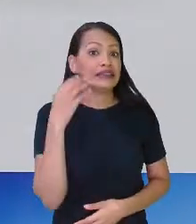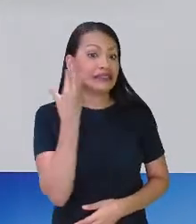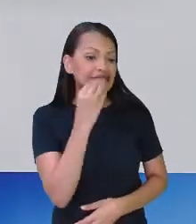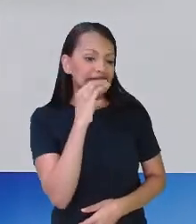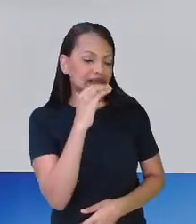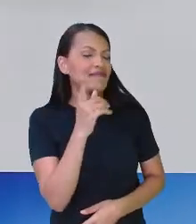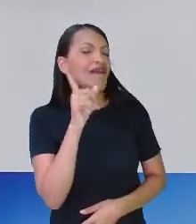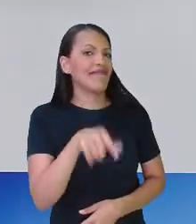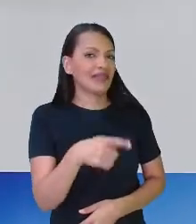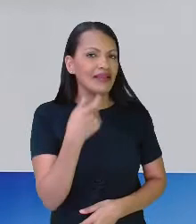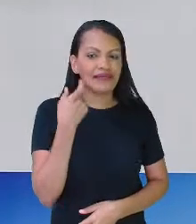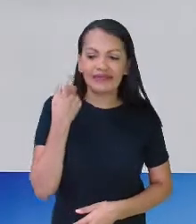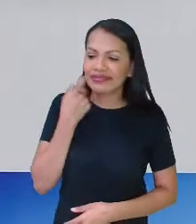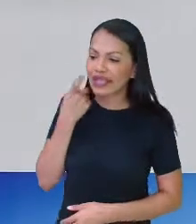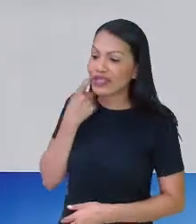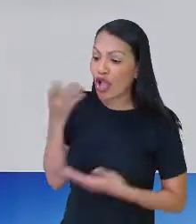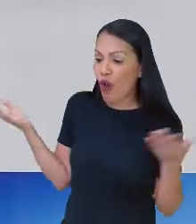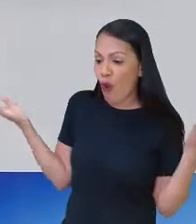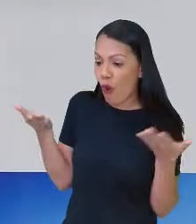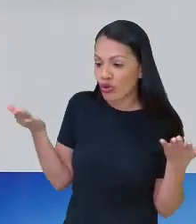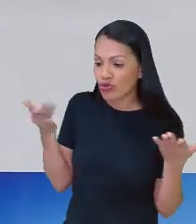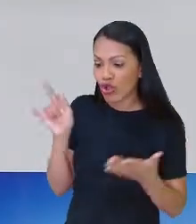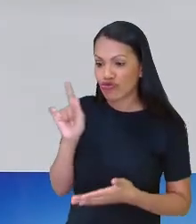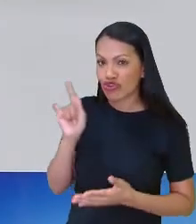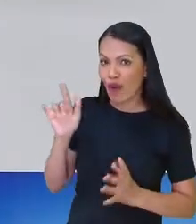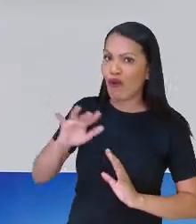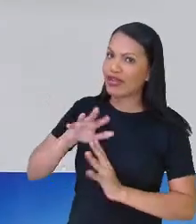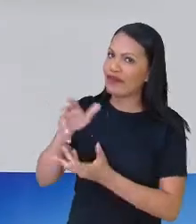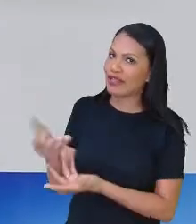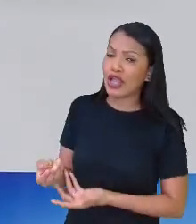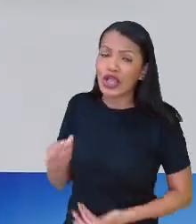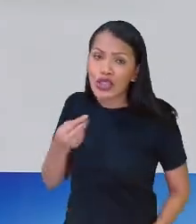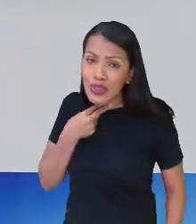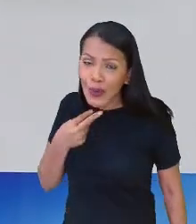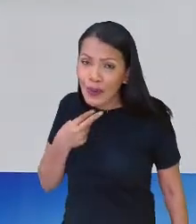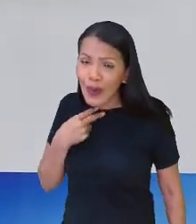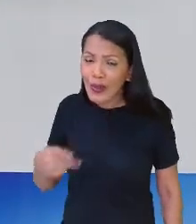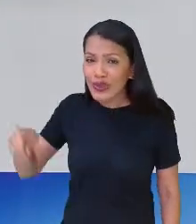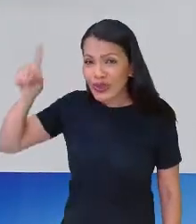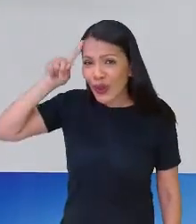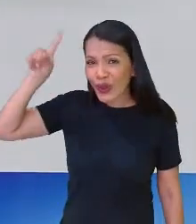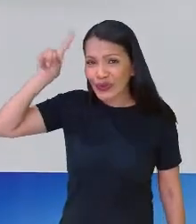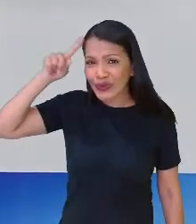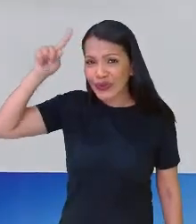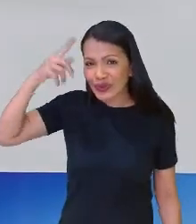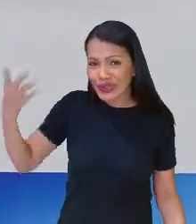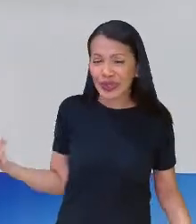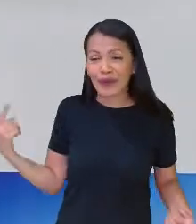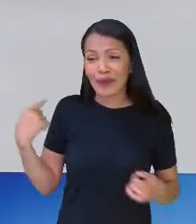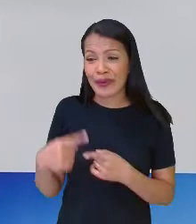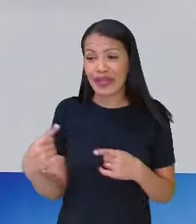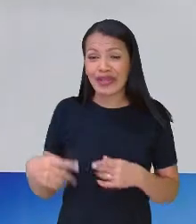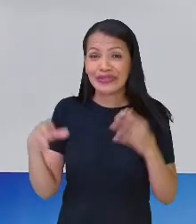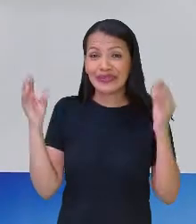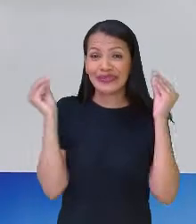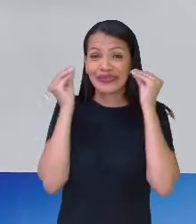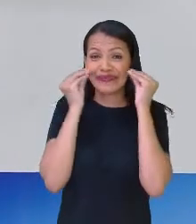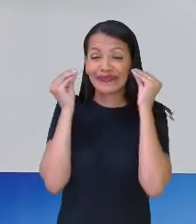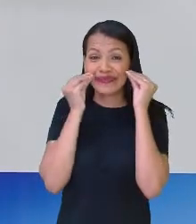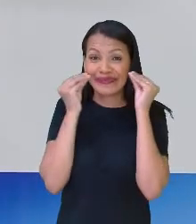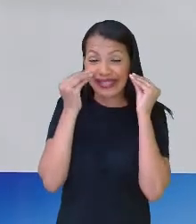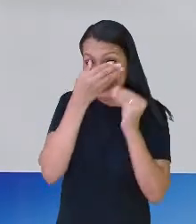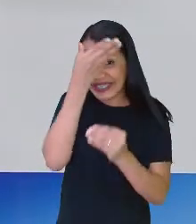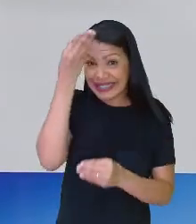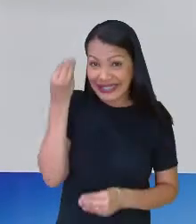hoje é geografia. Não posso botar bichinho fofinho todo dia, porque senão a gente vai se perder aqui nas fofuras e acaba esquecendo